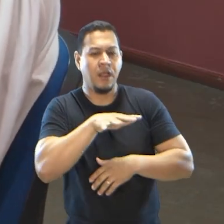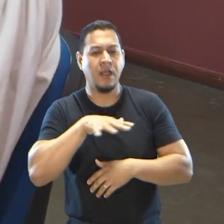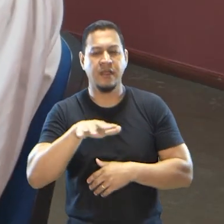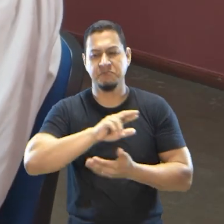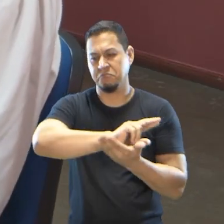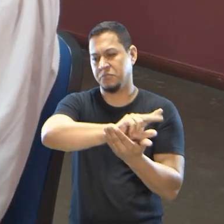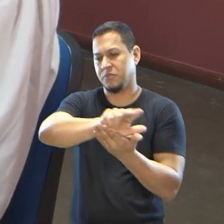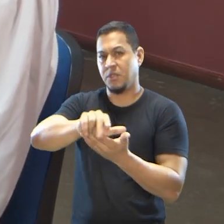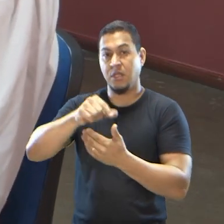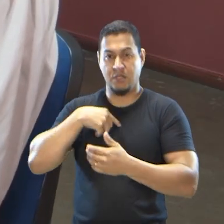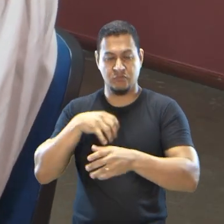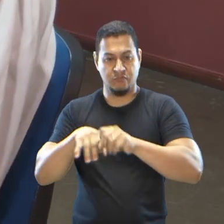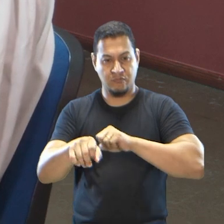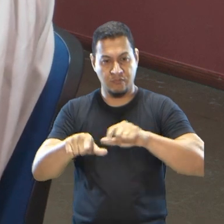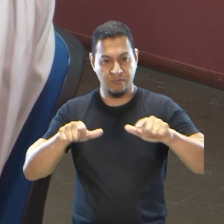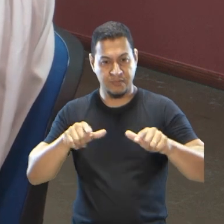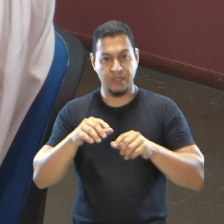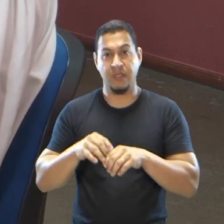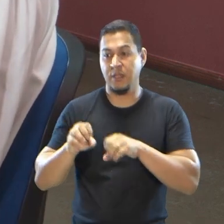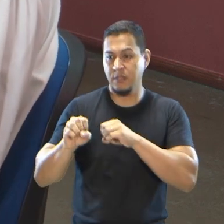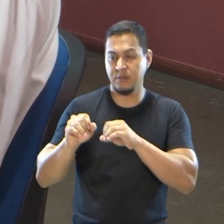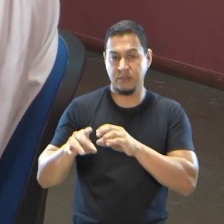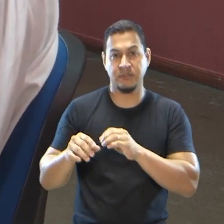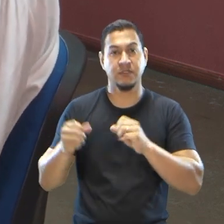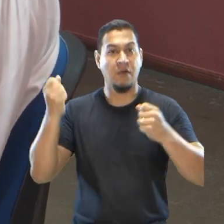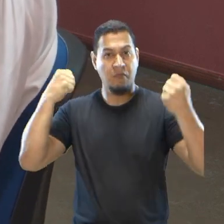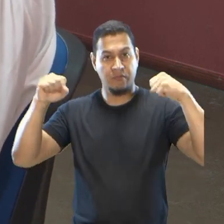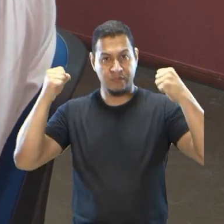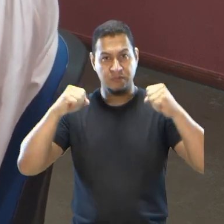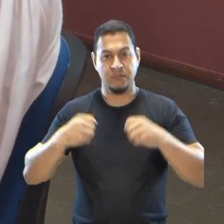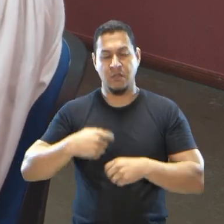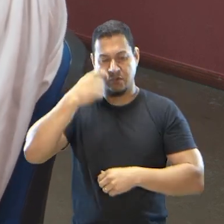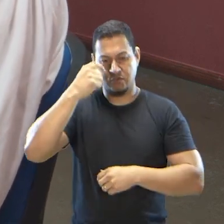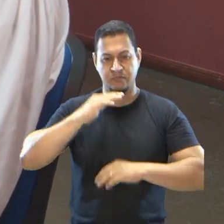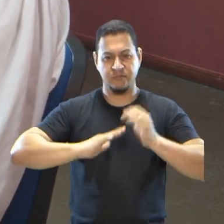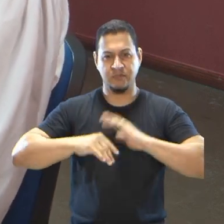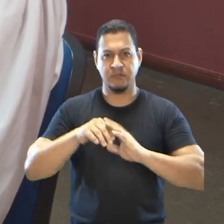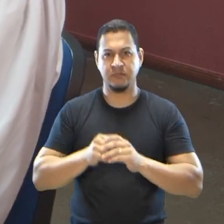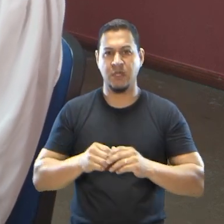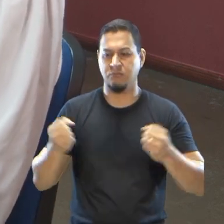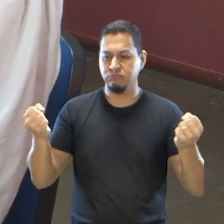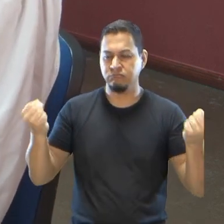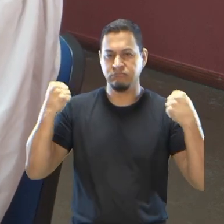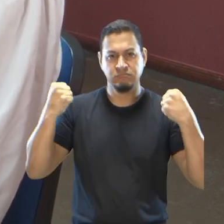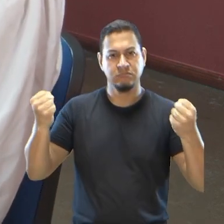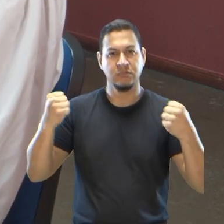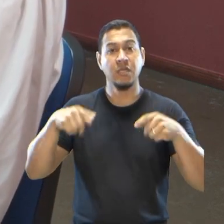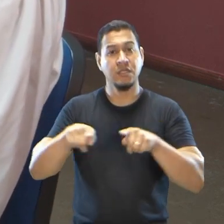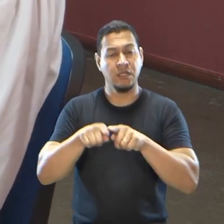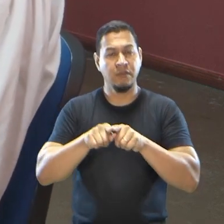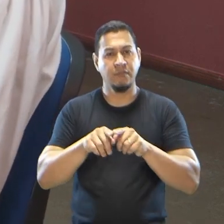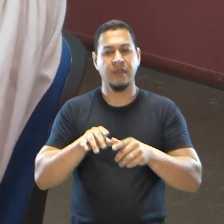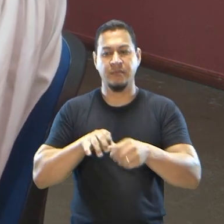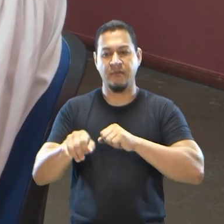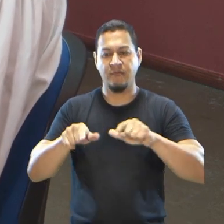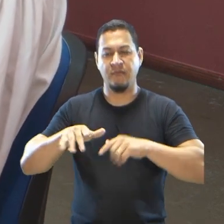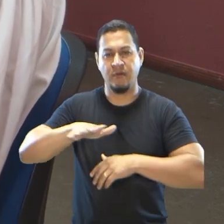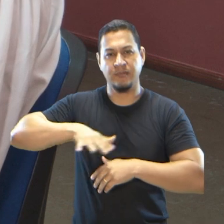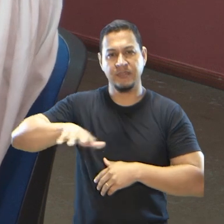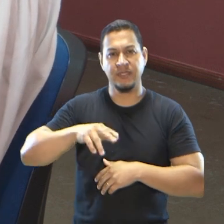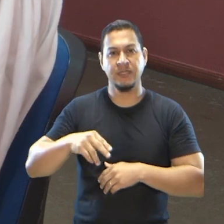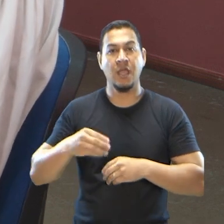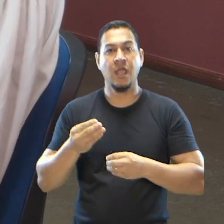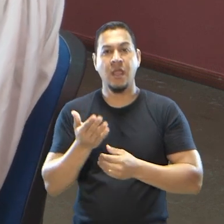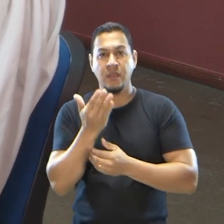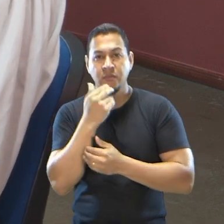abrange muitas áreas. Eu sou formada em educação física, eu sou personal trainer e faço nutrição. Então, me formo ano que vem.